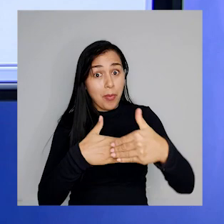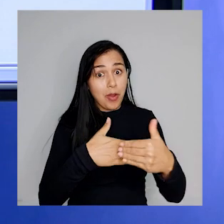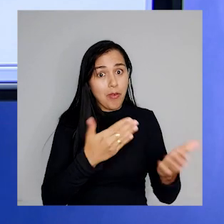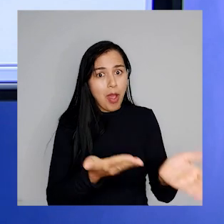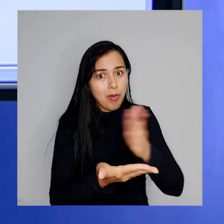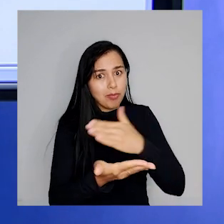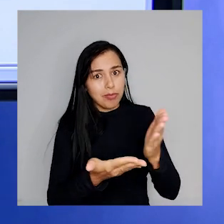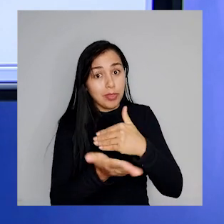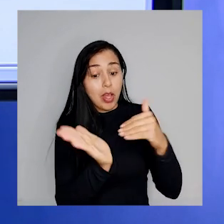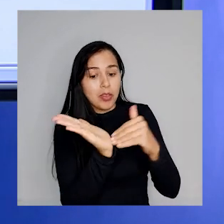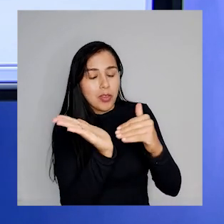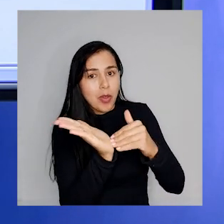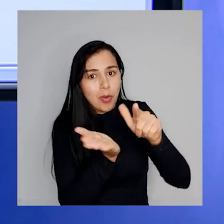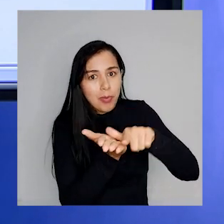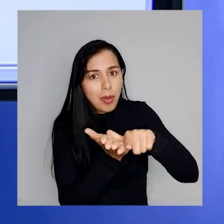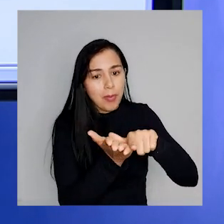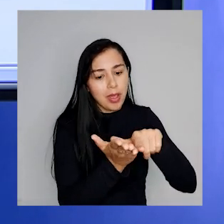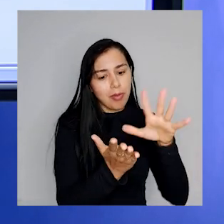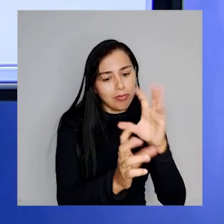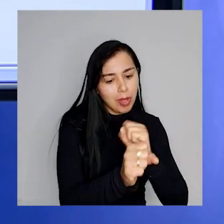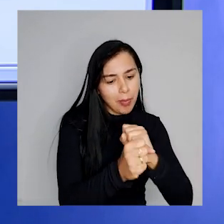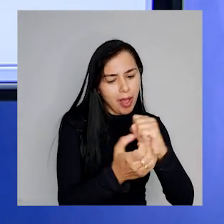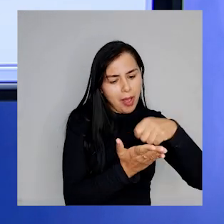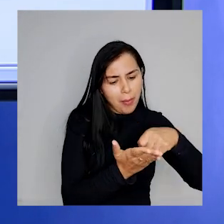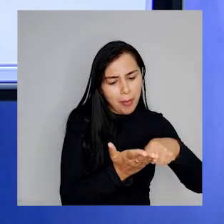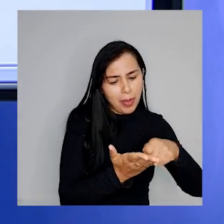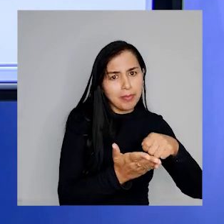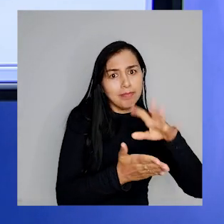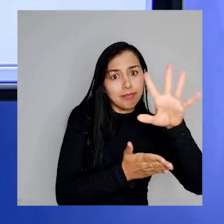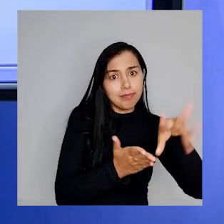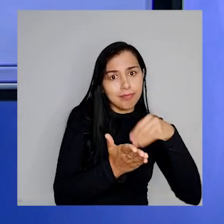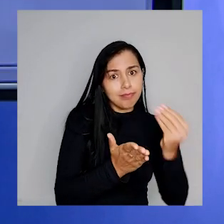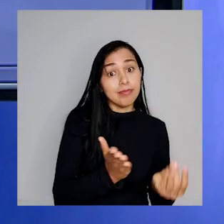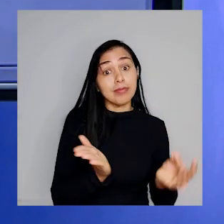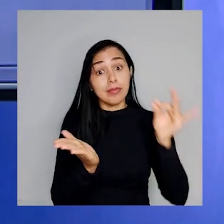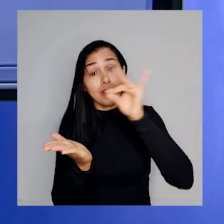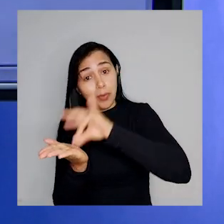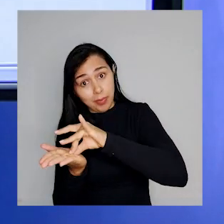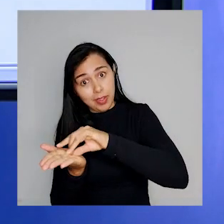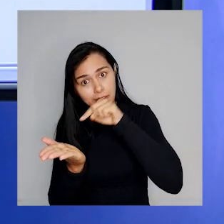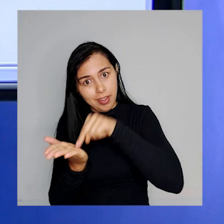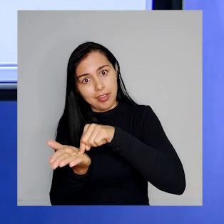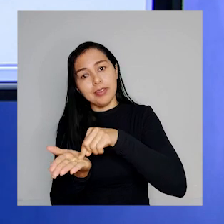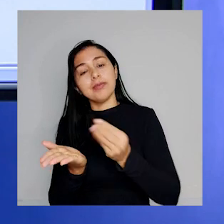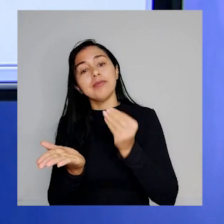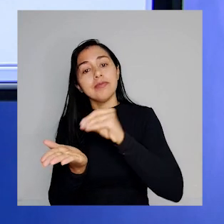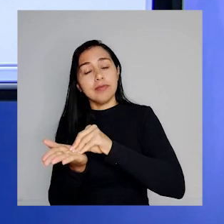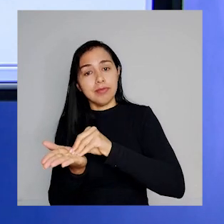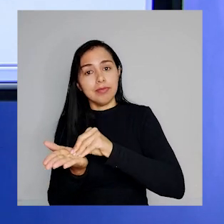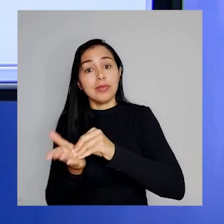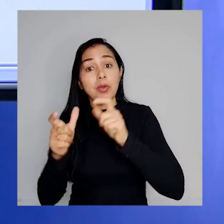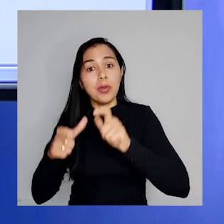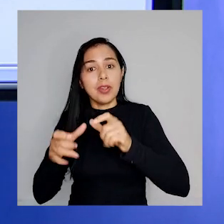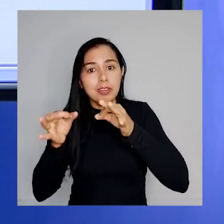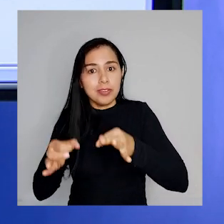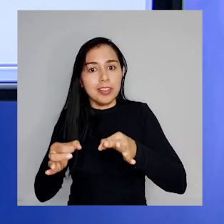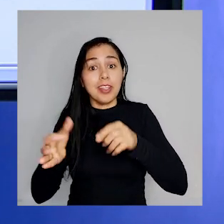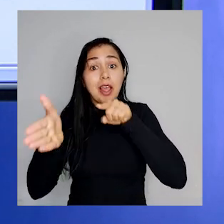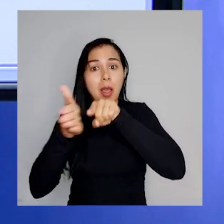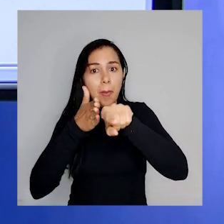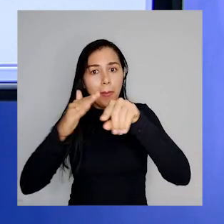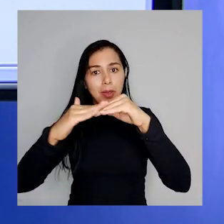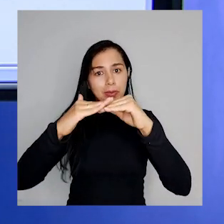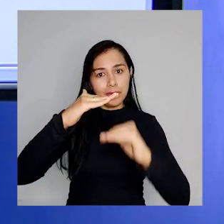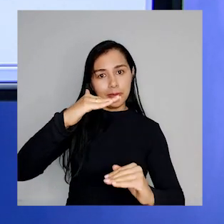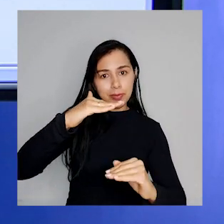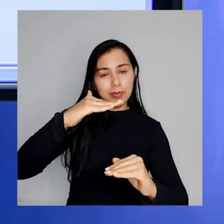já aquela parte amarela do rascunho, já vou passar as informações aqui para a questão, onde ela deve